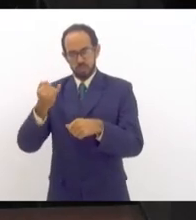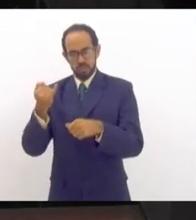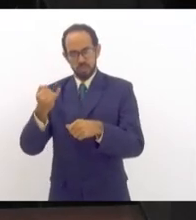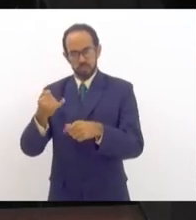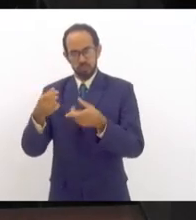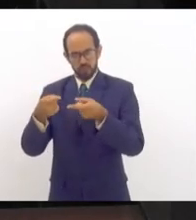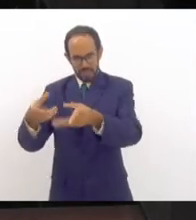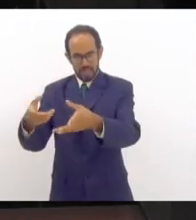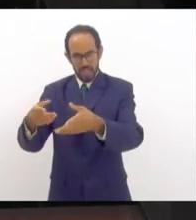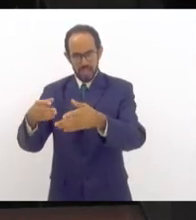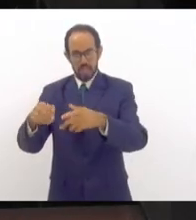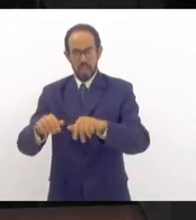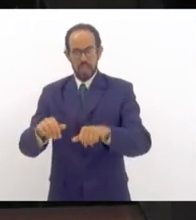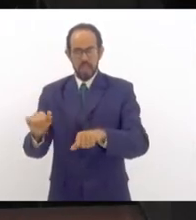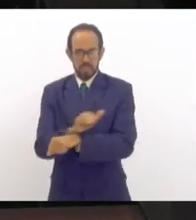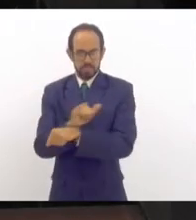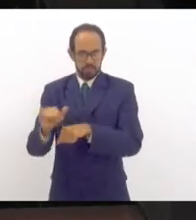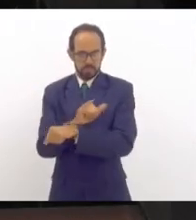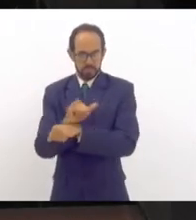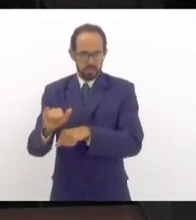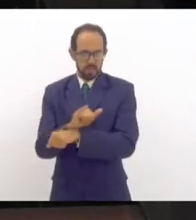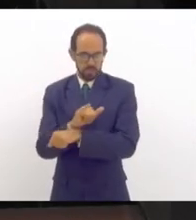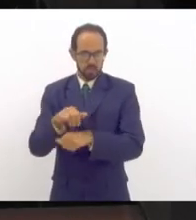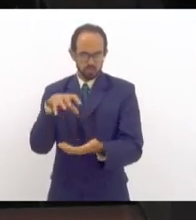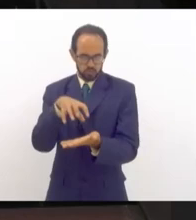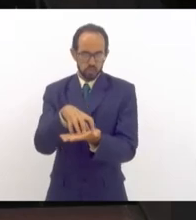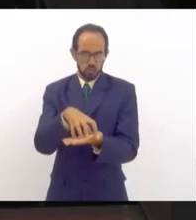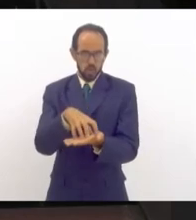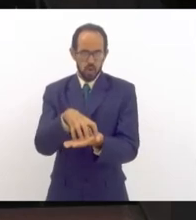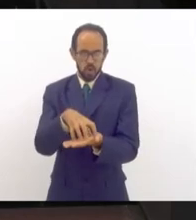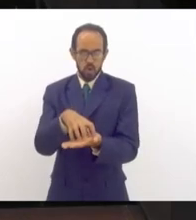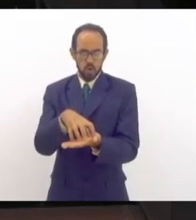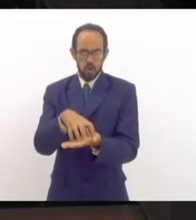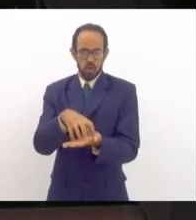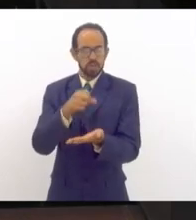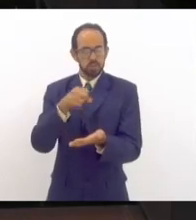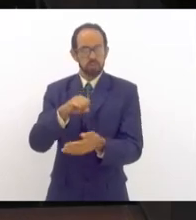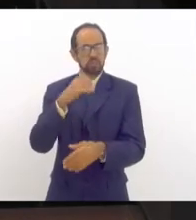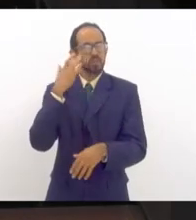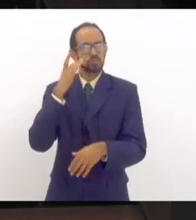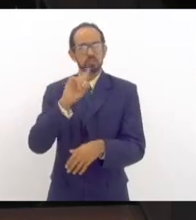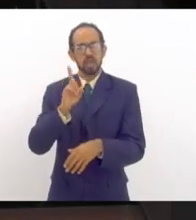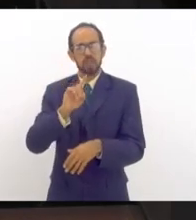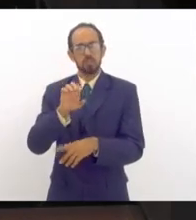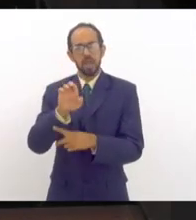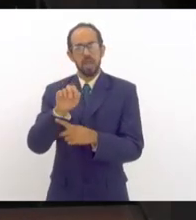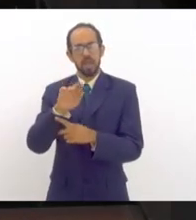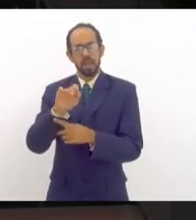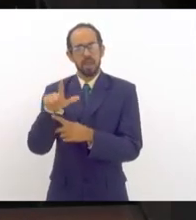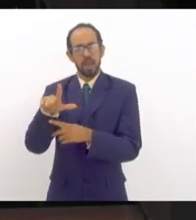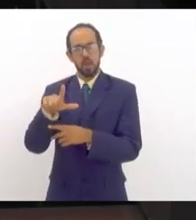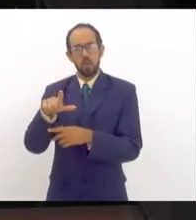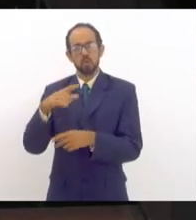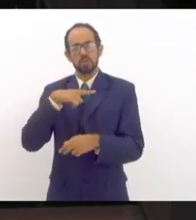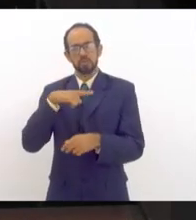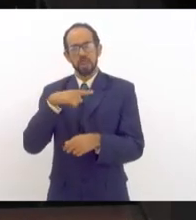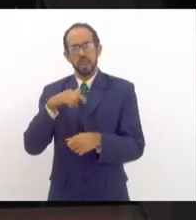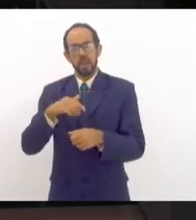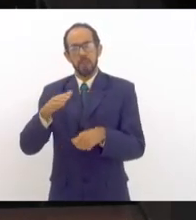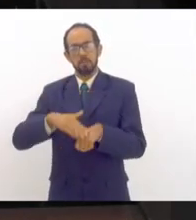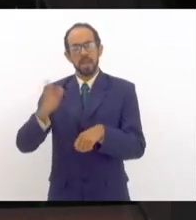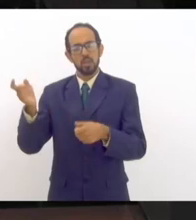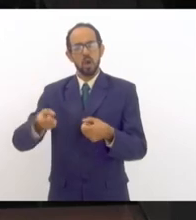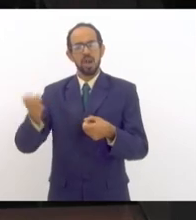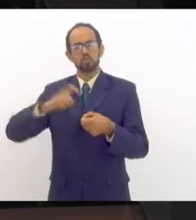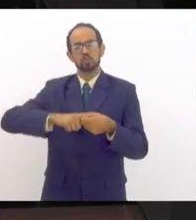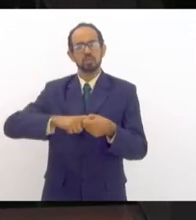porque nenhum país envolvido do mundo privatiza setores estratégicos para quem não sabe disso a enel tem como sua maior acionista o governo